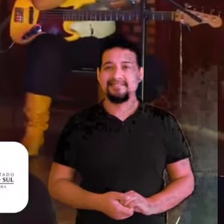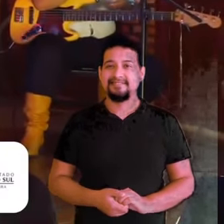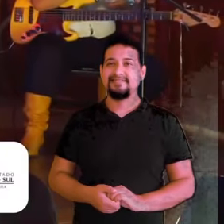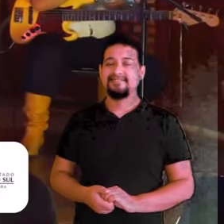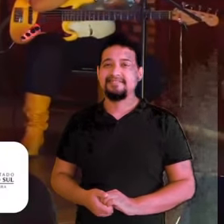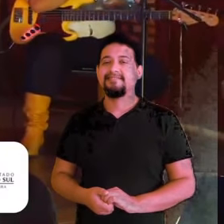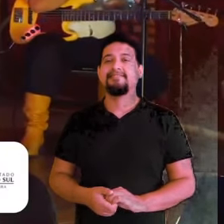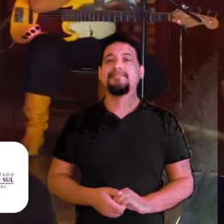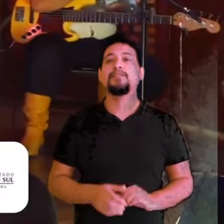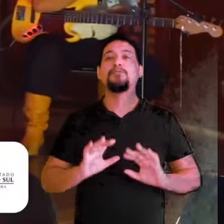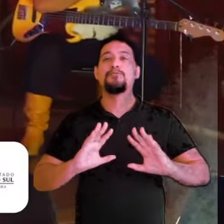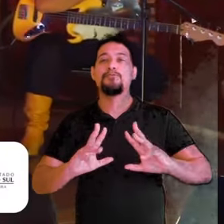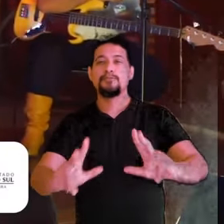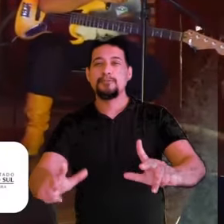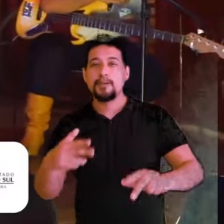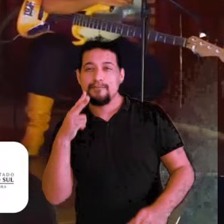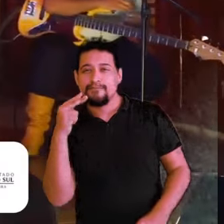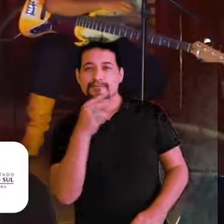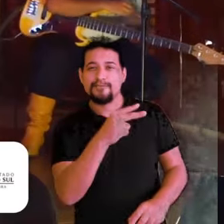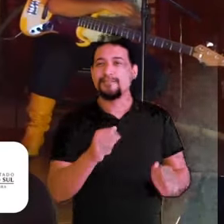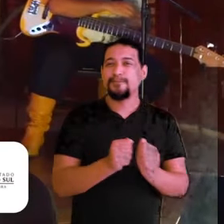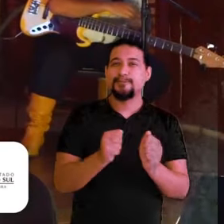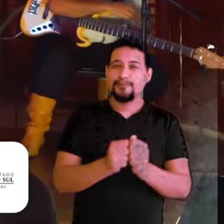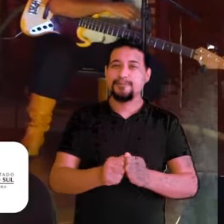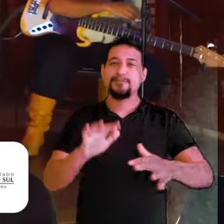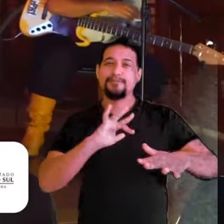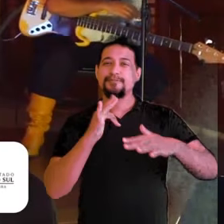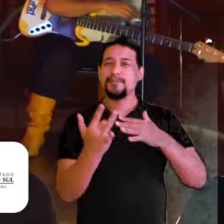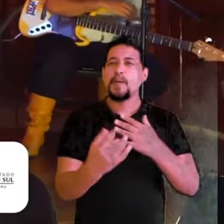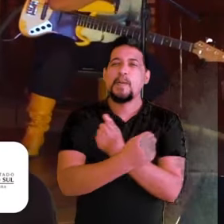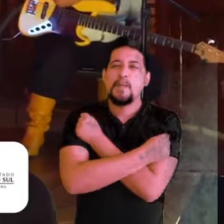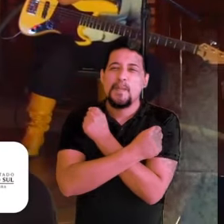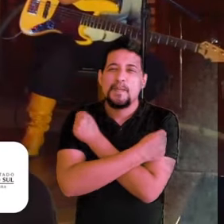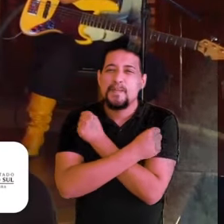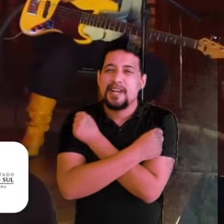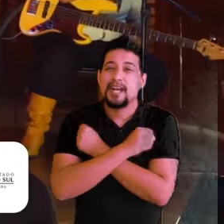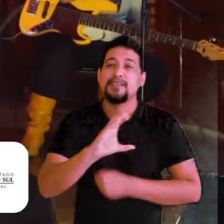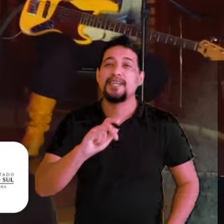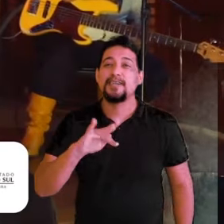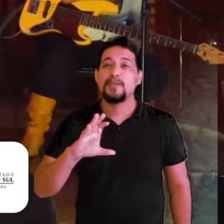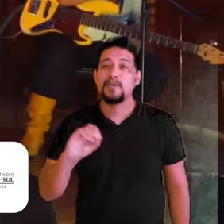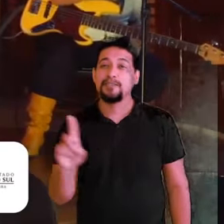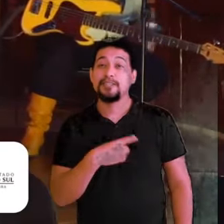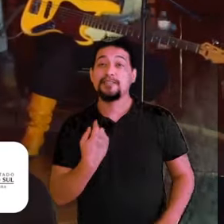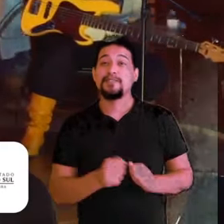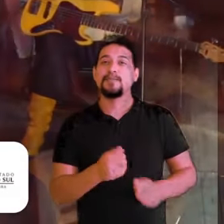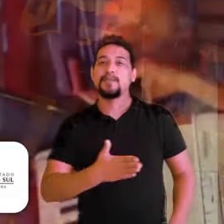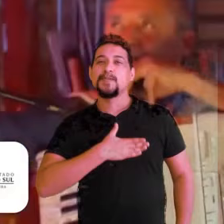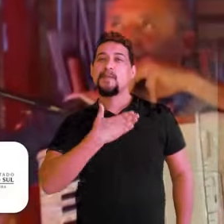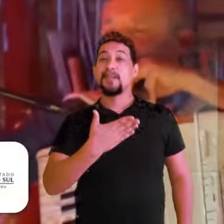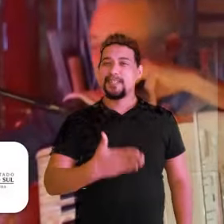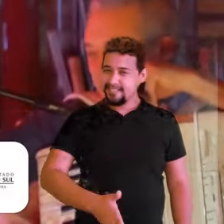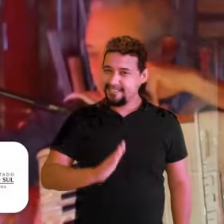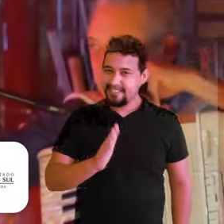Boa noite a todos os telespectadores, todos que estão sintonizados nas redes sociais. Um abraço do Canhoto. A gente fez uma